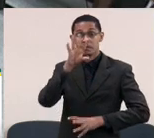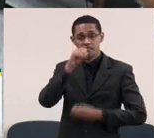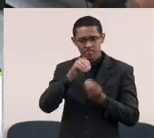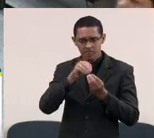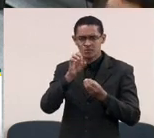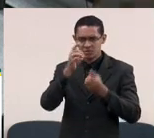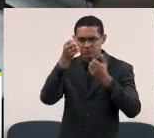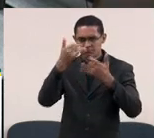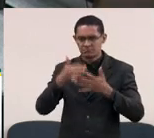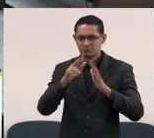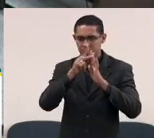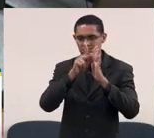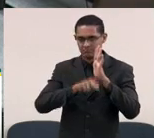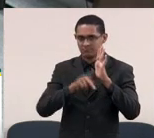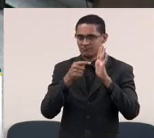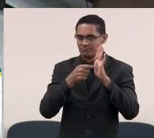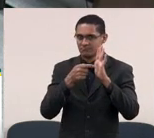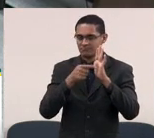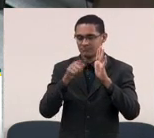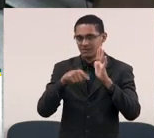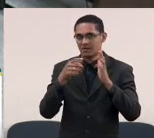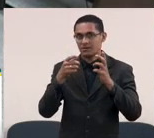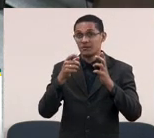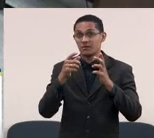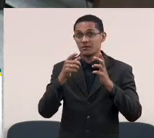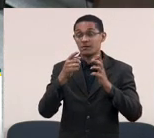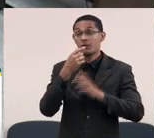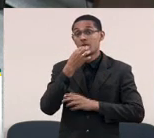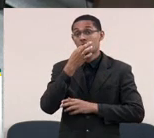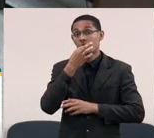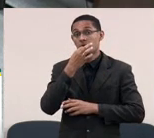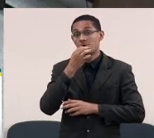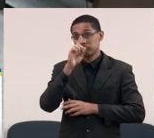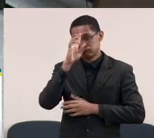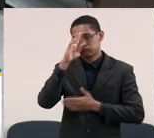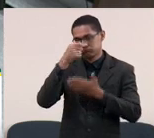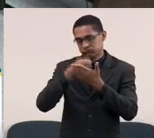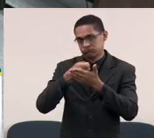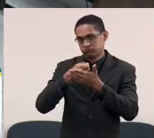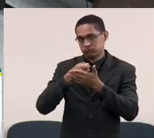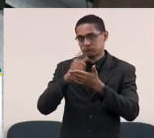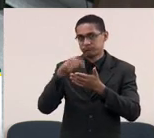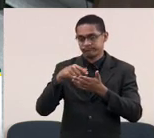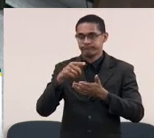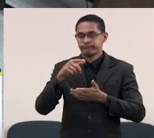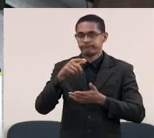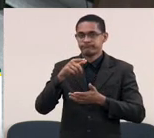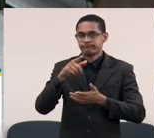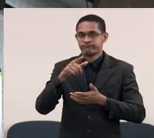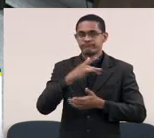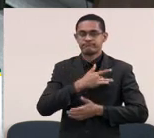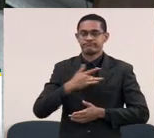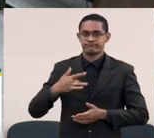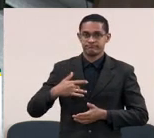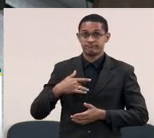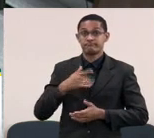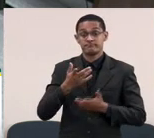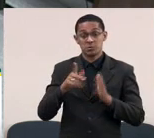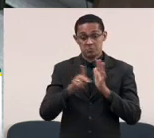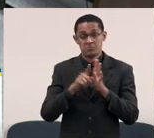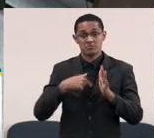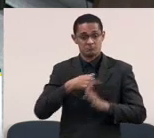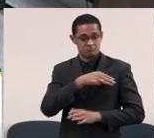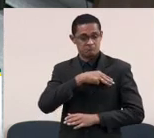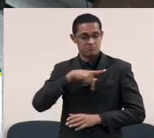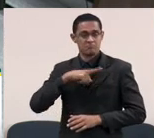falar sobre esse projeto, que foi uma sugestão nossa da Promotoria da Saúde. Nós, do Ministério Público, temos